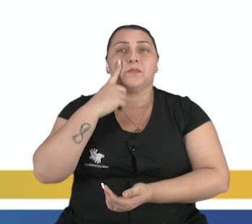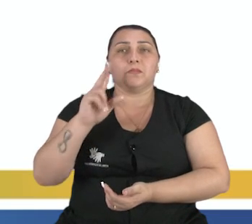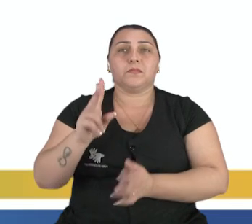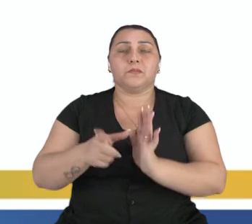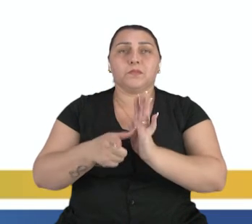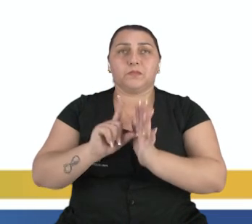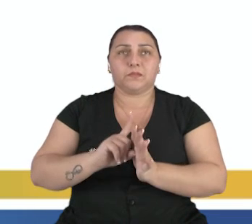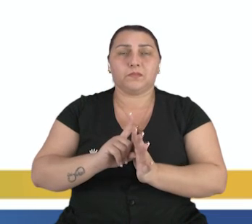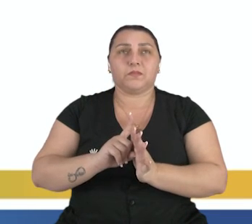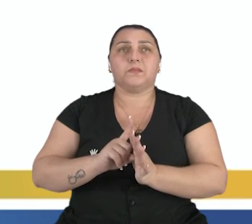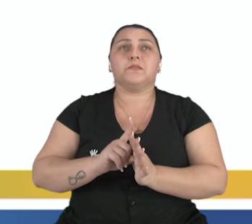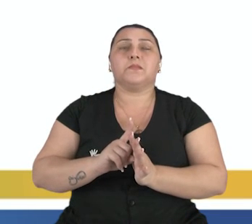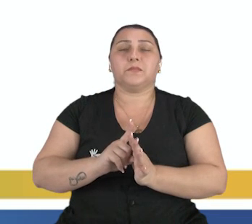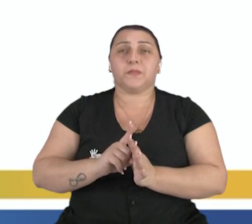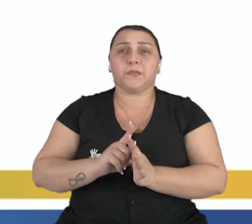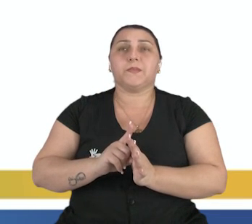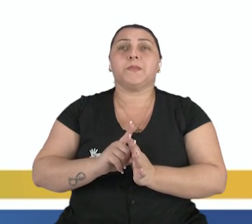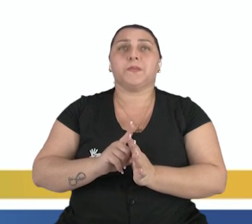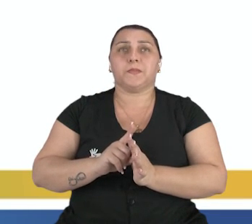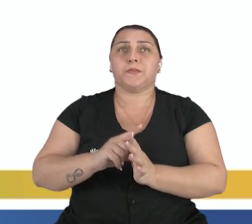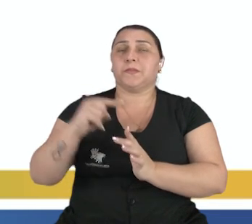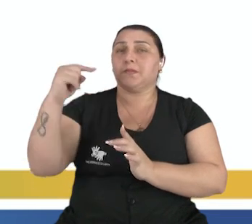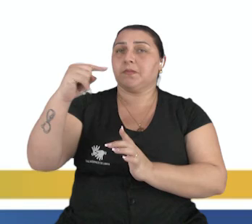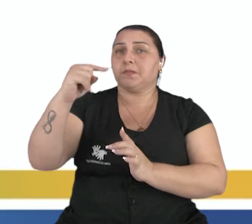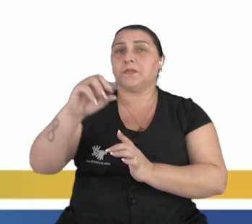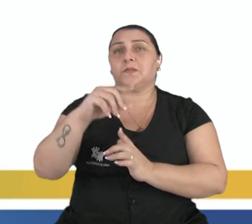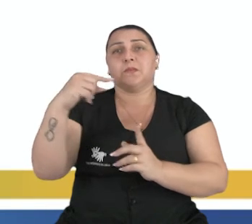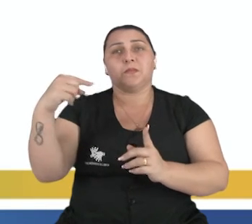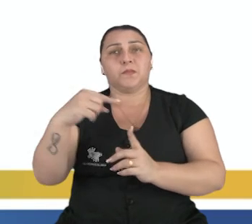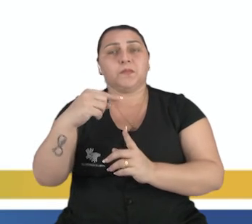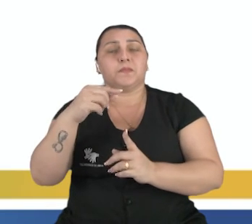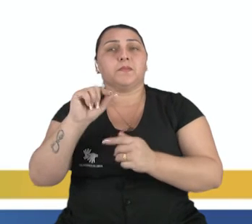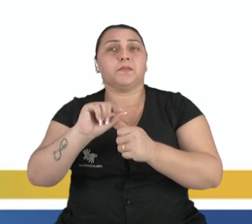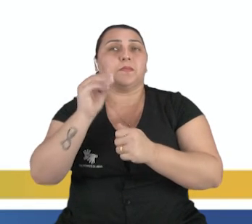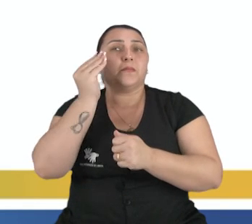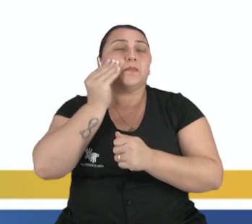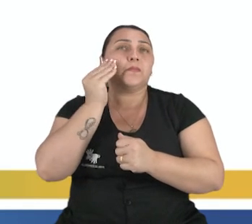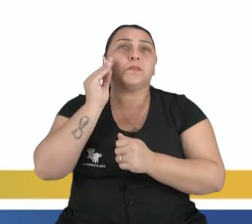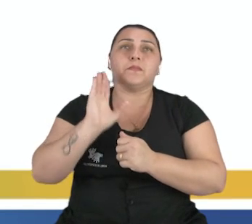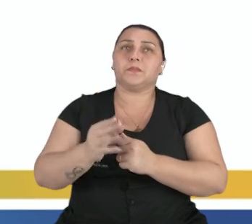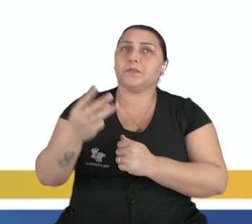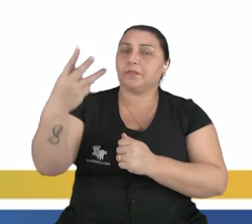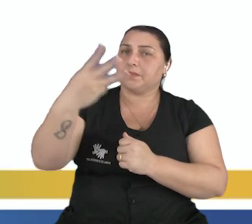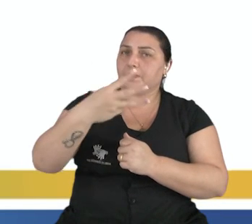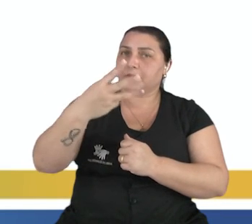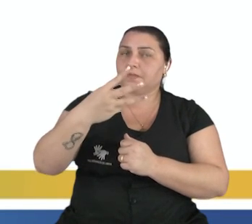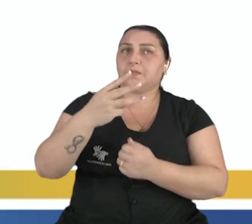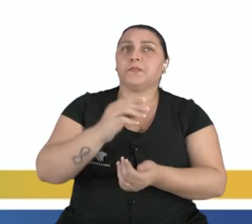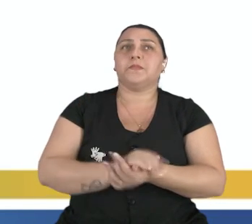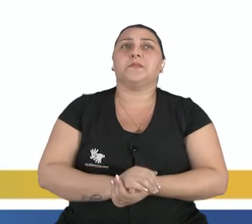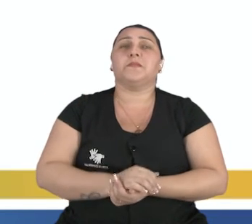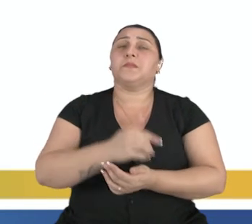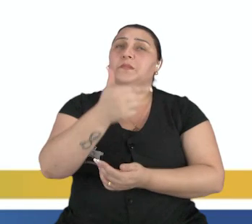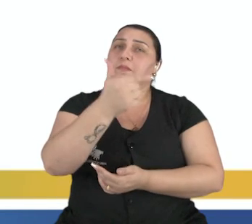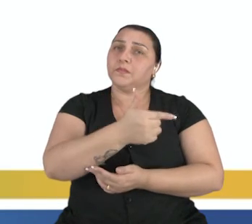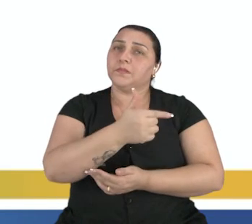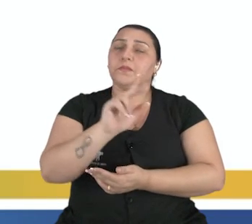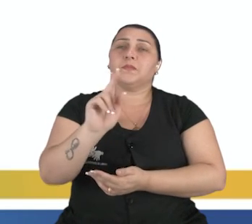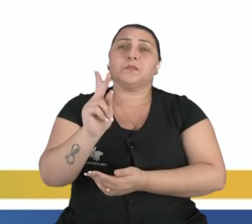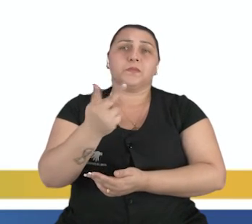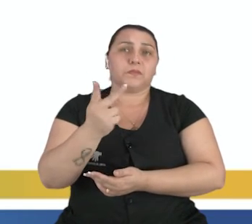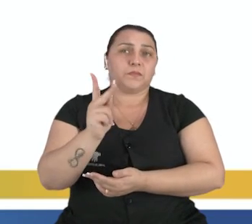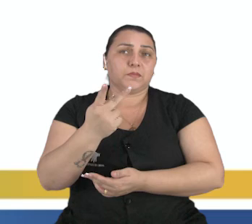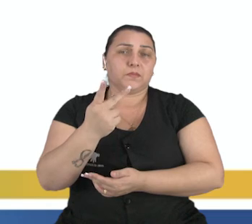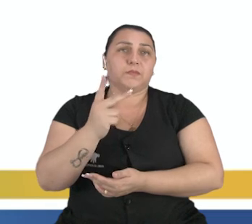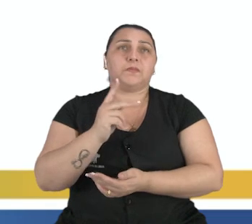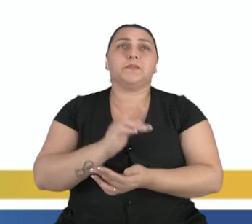valor anterior, que é o valor da carga, e faz uma tentativa, né? Então, já que deu 3 para o nitrogênio, vamos colocar 2, que é o